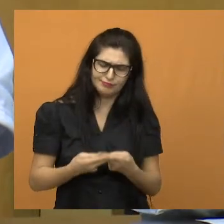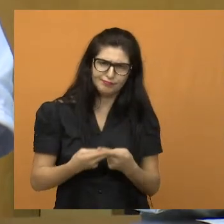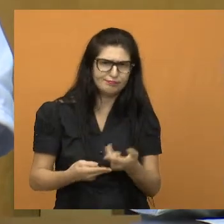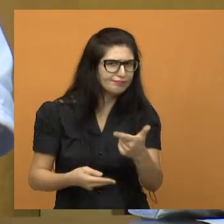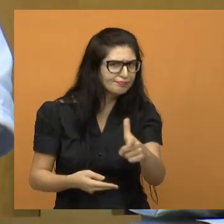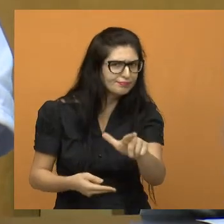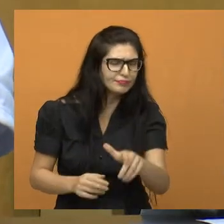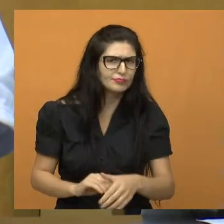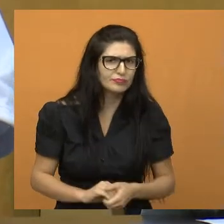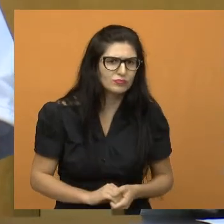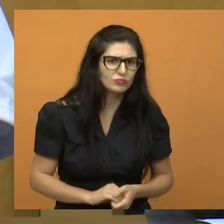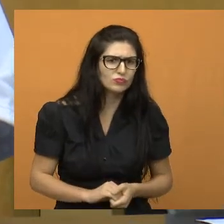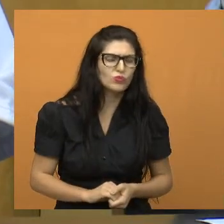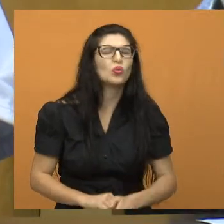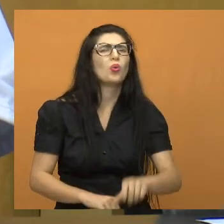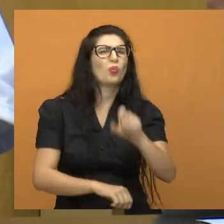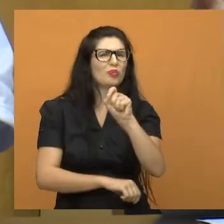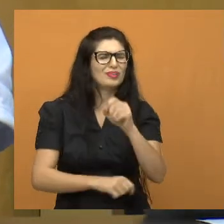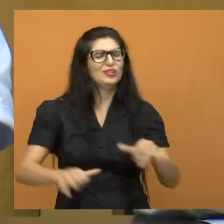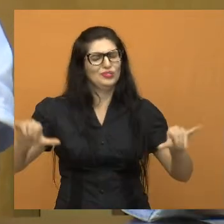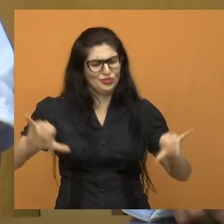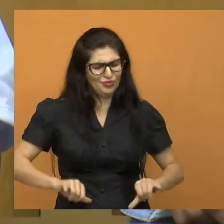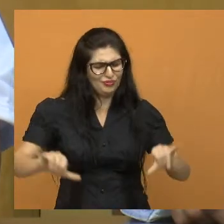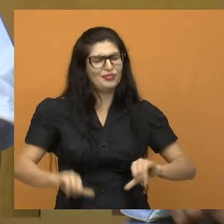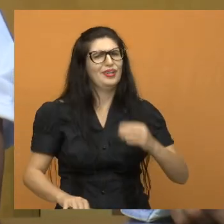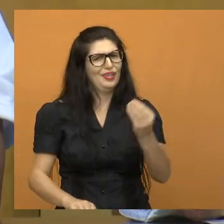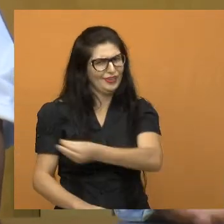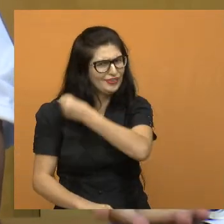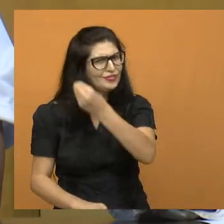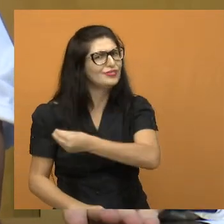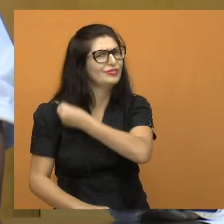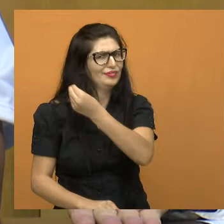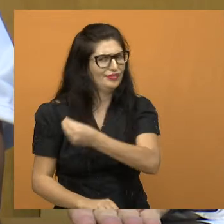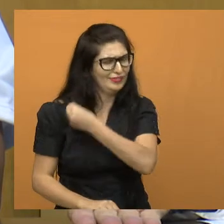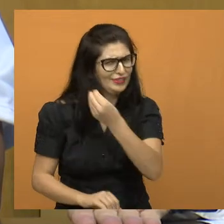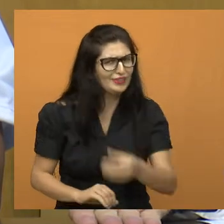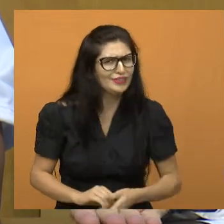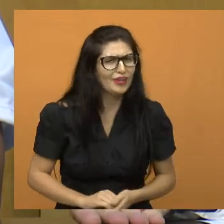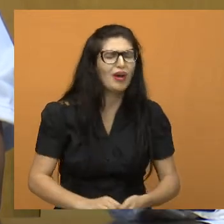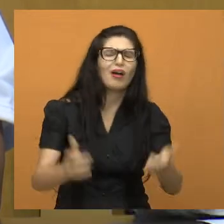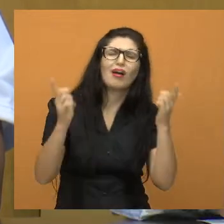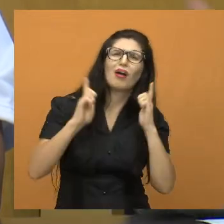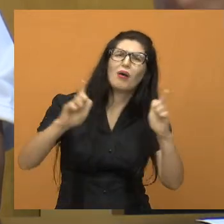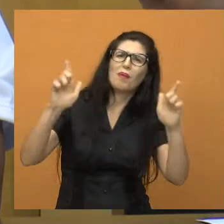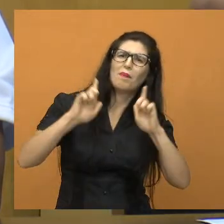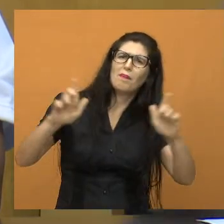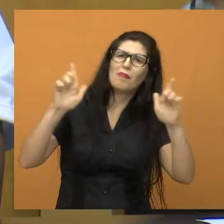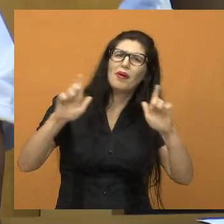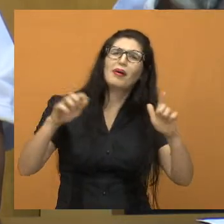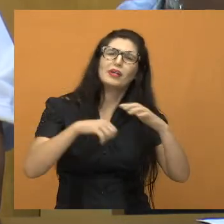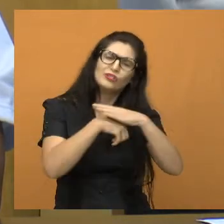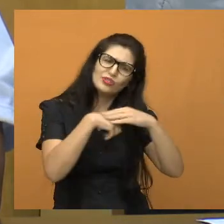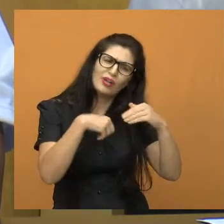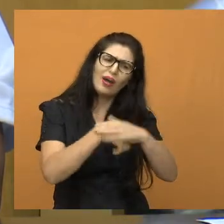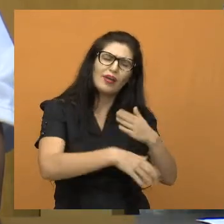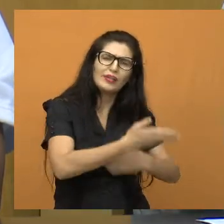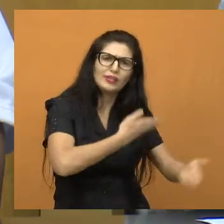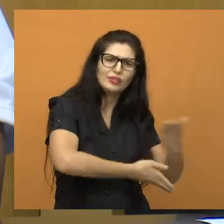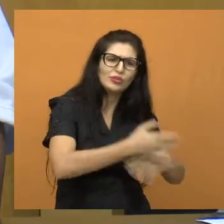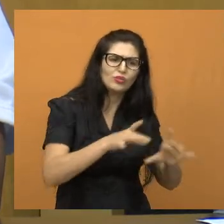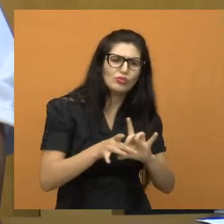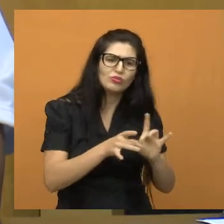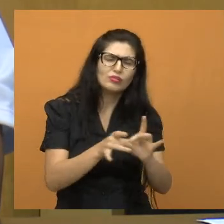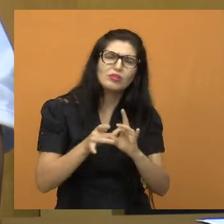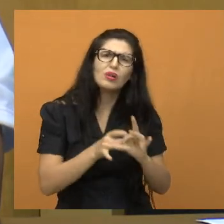O que eu apanhei, gente, apanhei no bom sentido na mídia, por causa da campanha da fraternidade, porque algumas pessoas dentro da